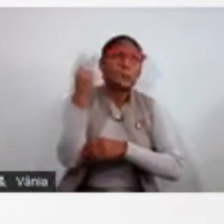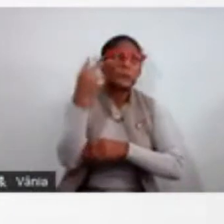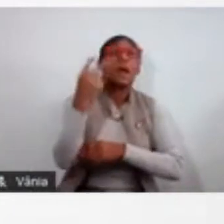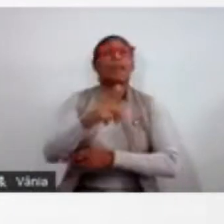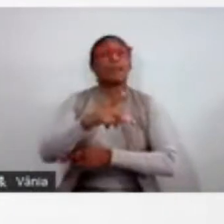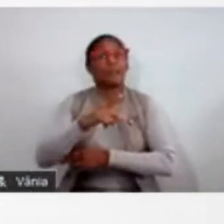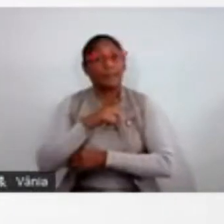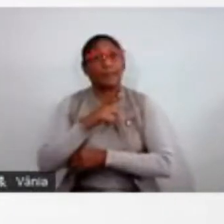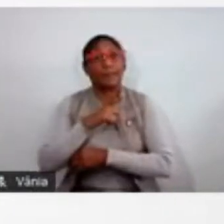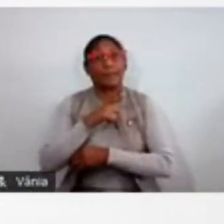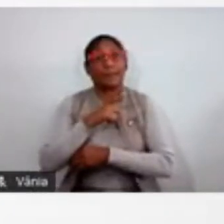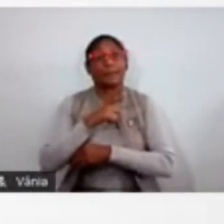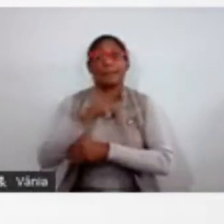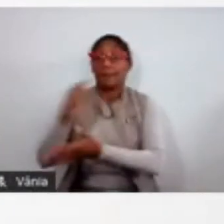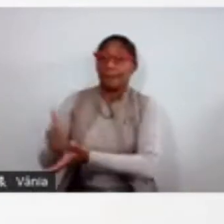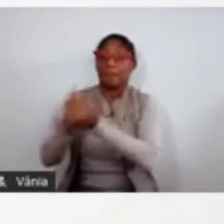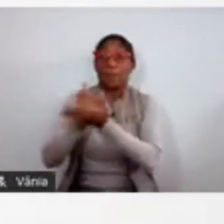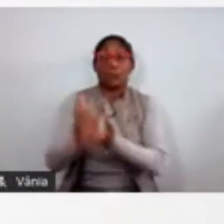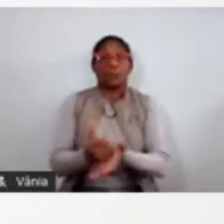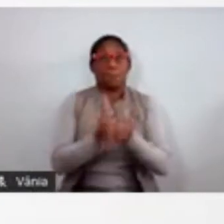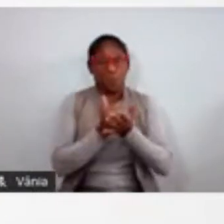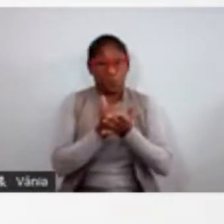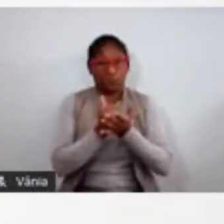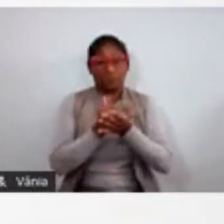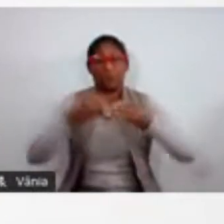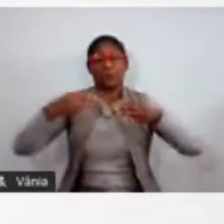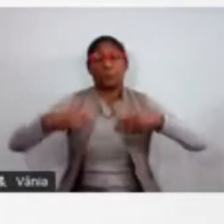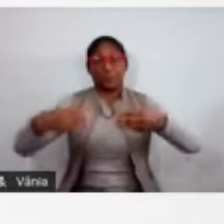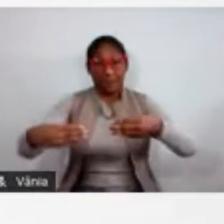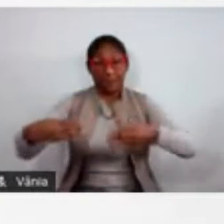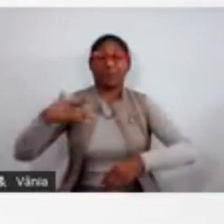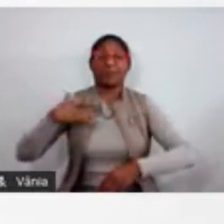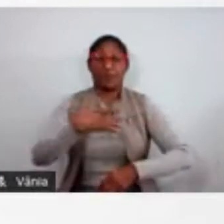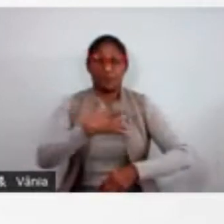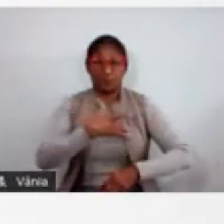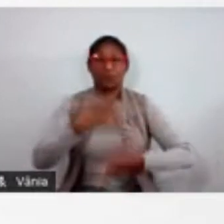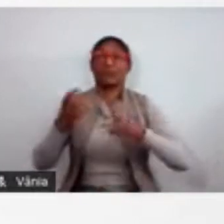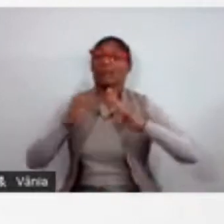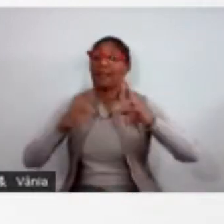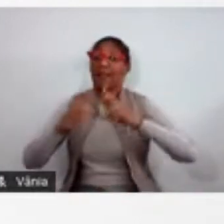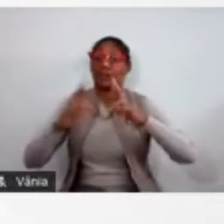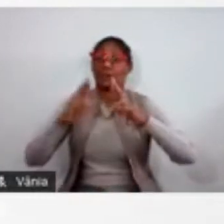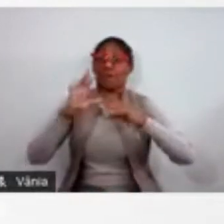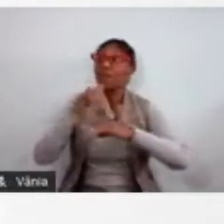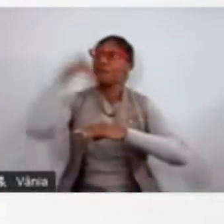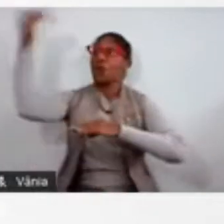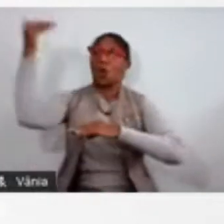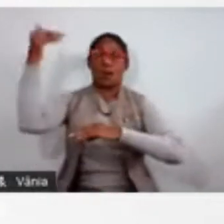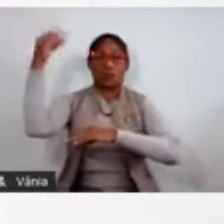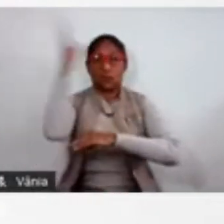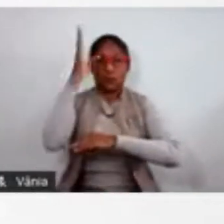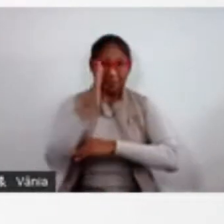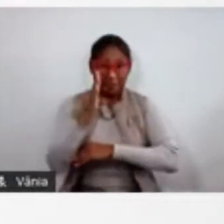tivemos o apoio aí com o Ministério da Saúde, com o Ministério das Relações Exteriores e também